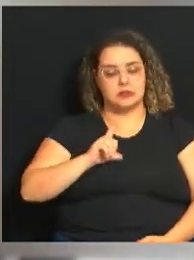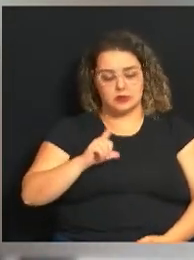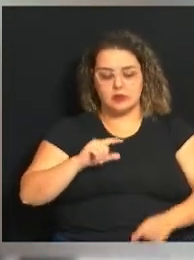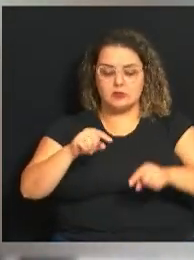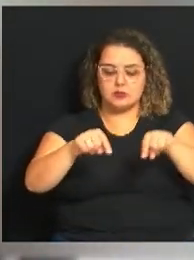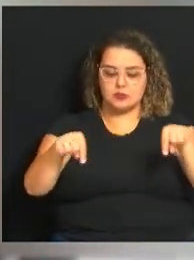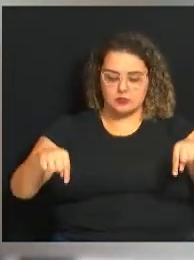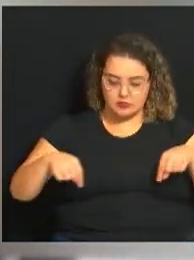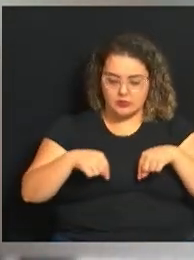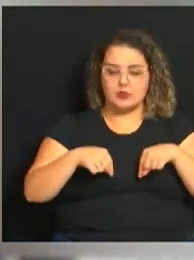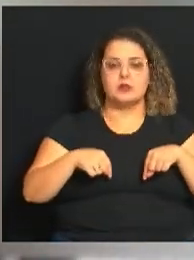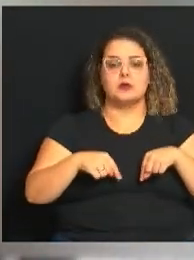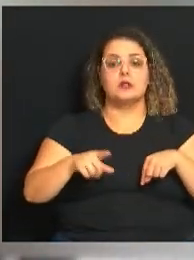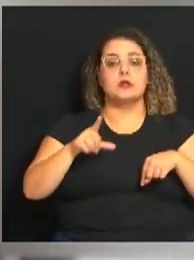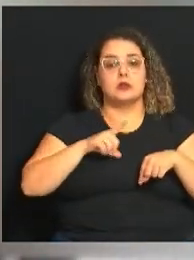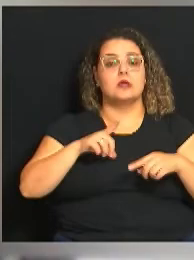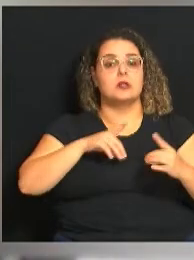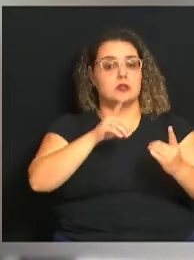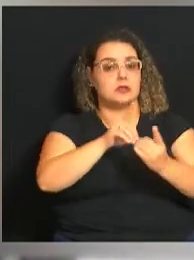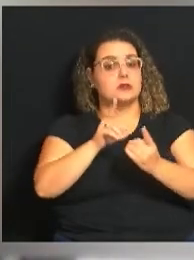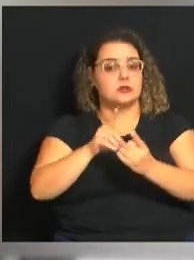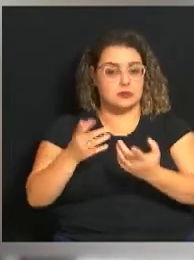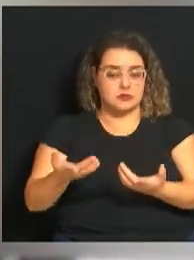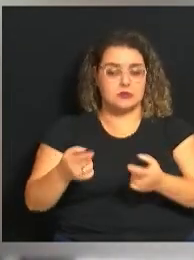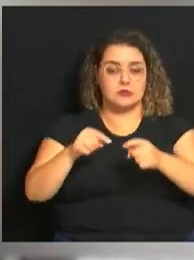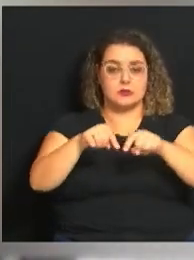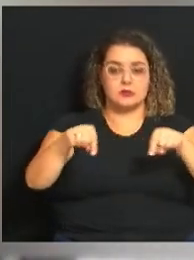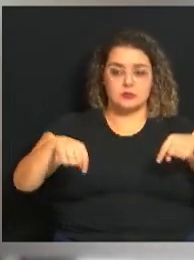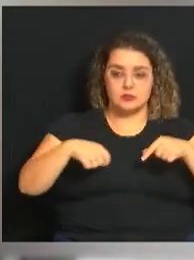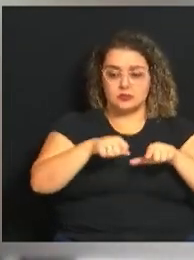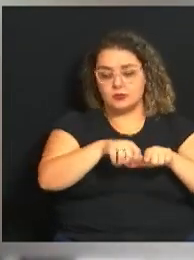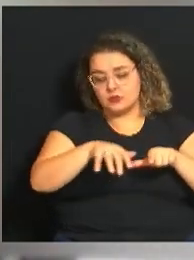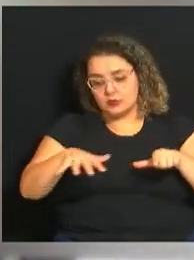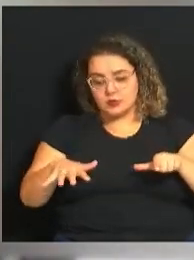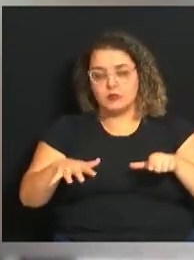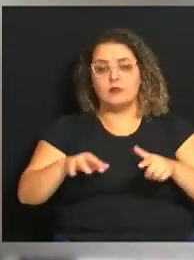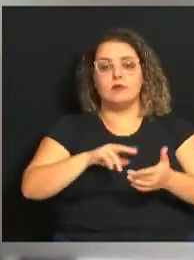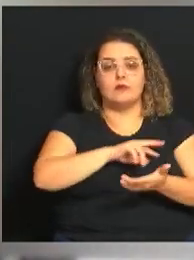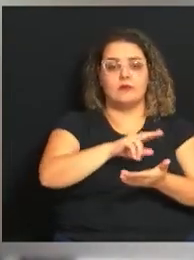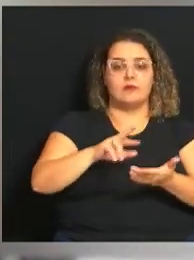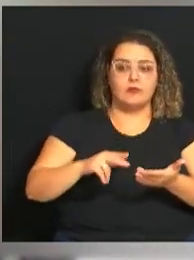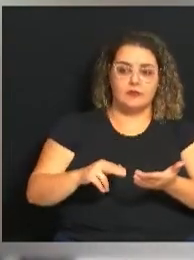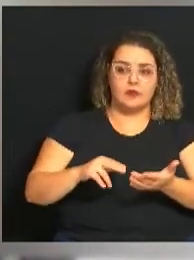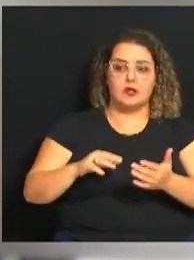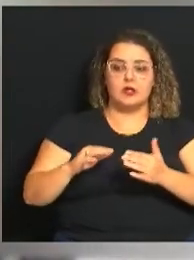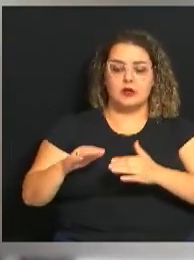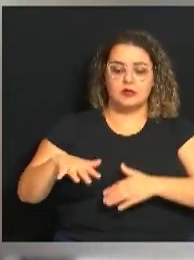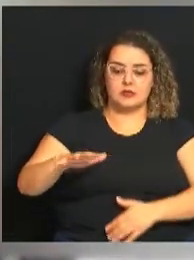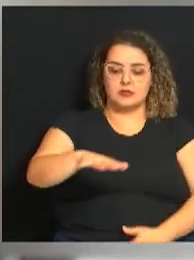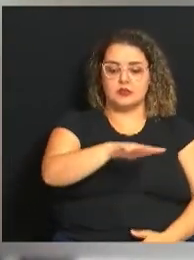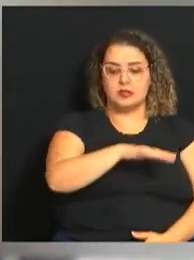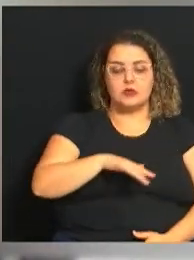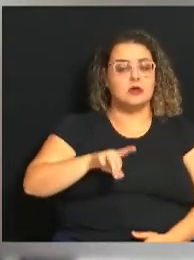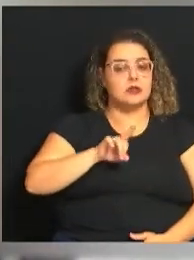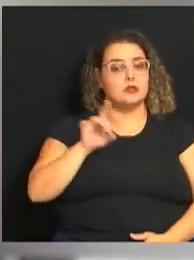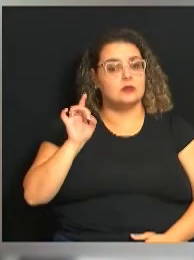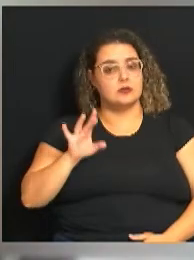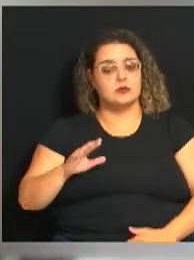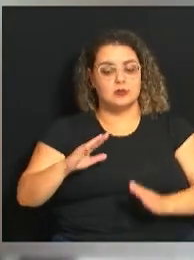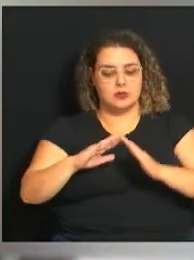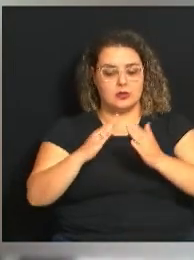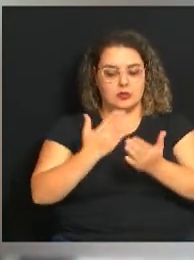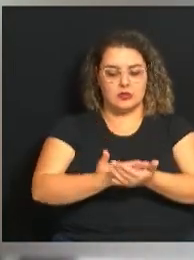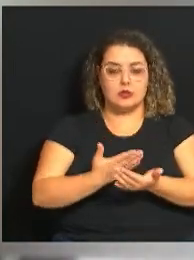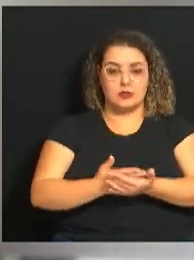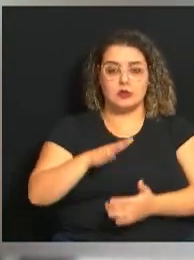e tem esse atendimento nessa sala, atende muitas as regiões, né, não somente aquela escola na qual ela está